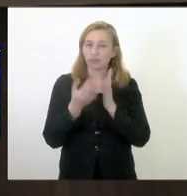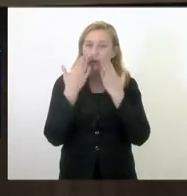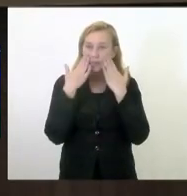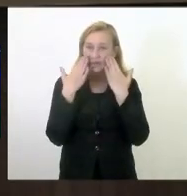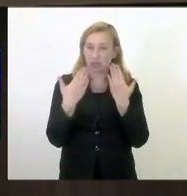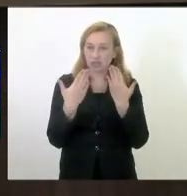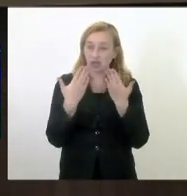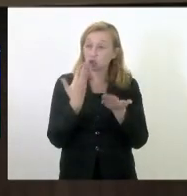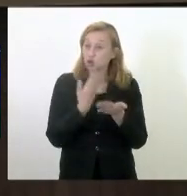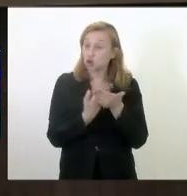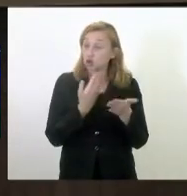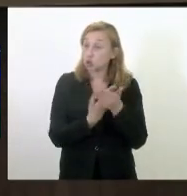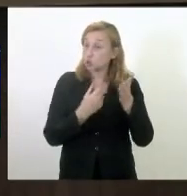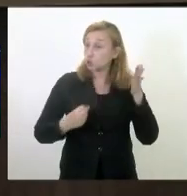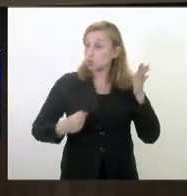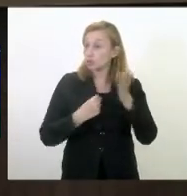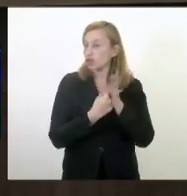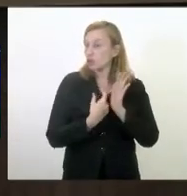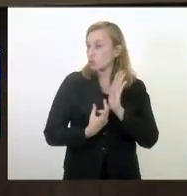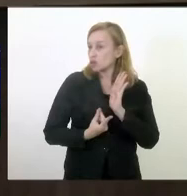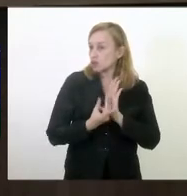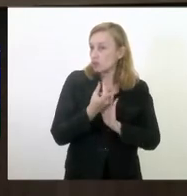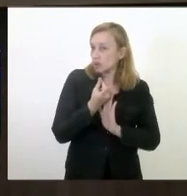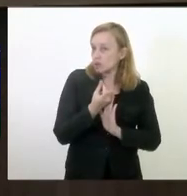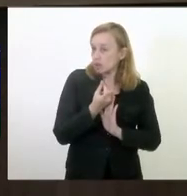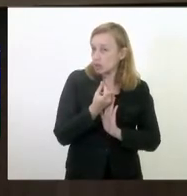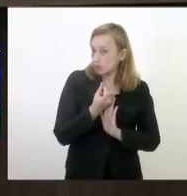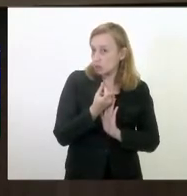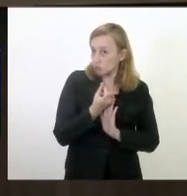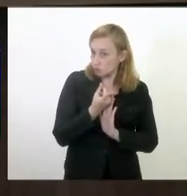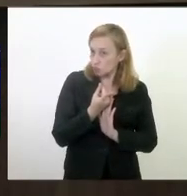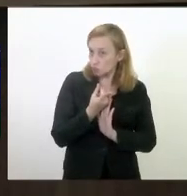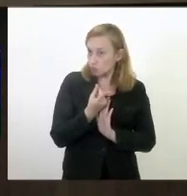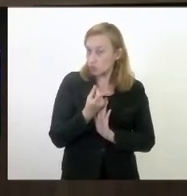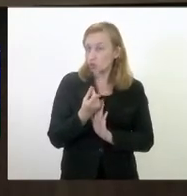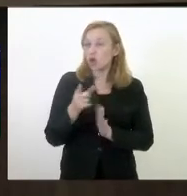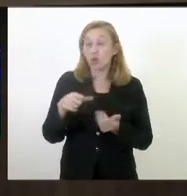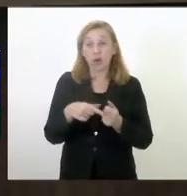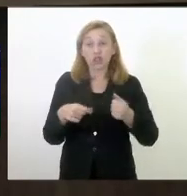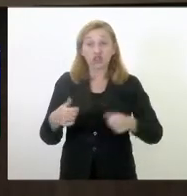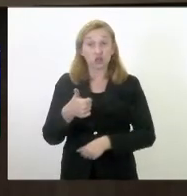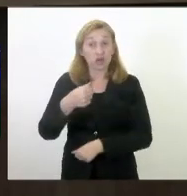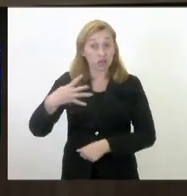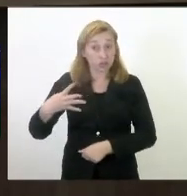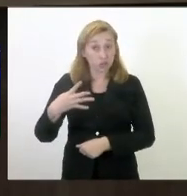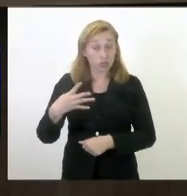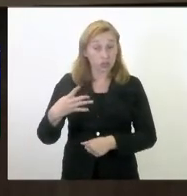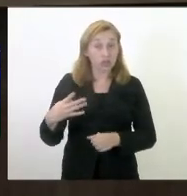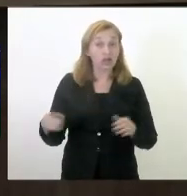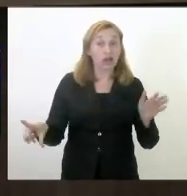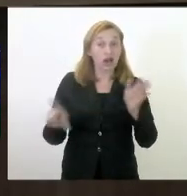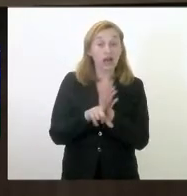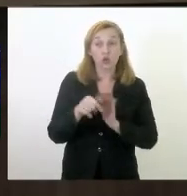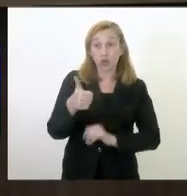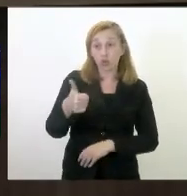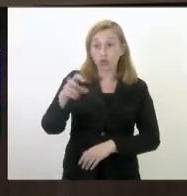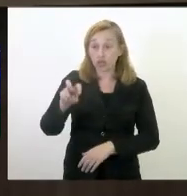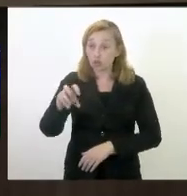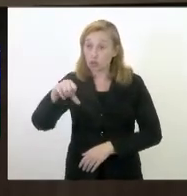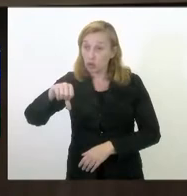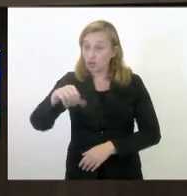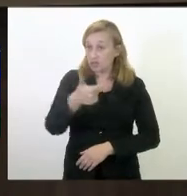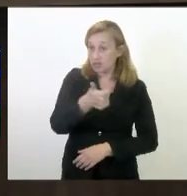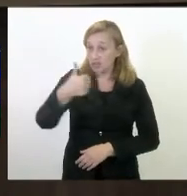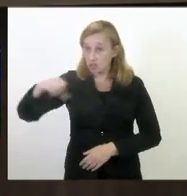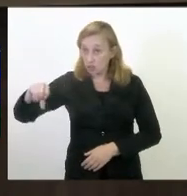apresentação de estudo de impacto orçamentário e financeiro, conforme preceitou os artigos 14 da Lei Complementar 159, de